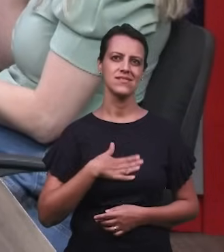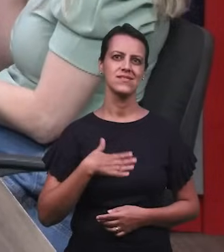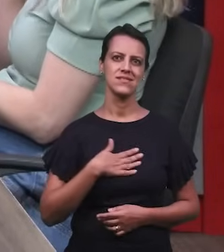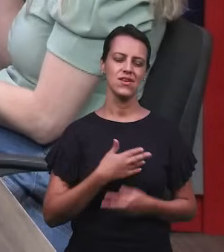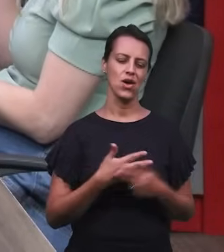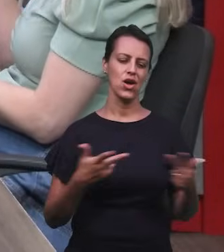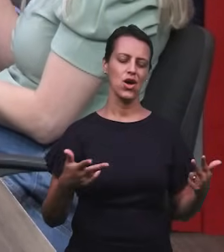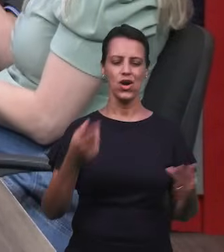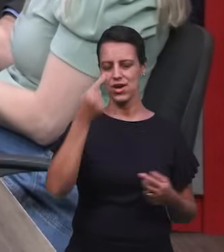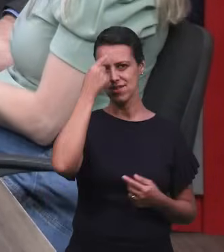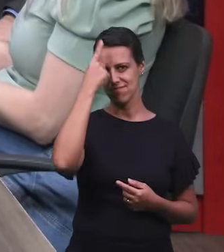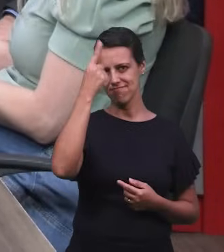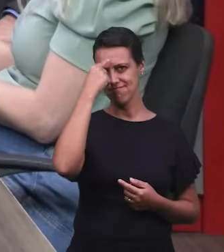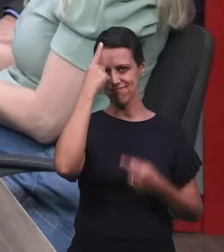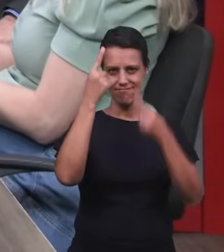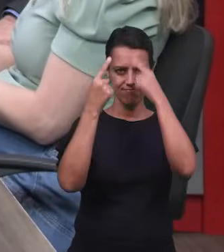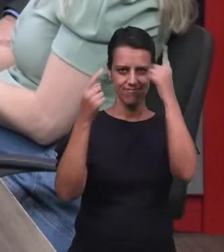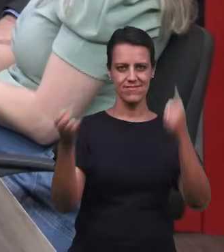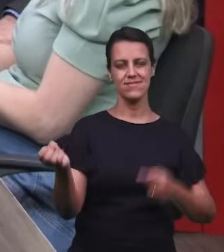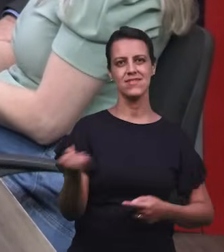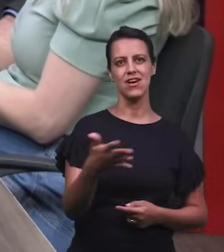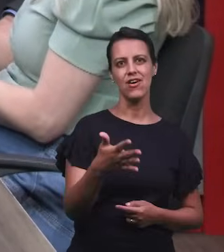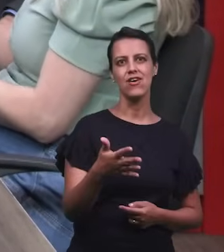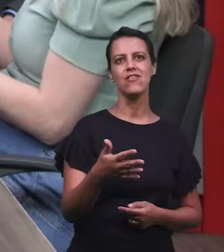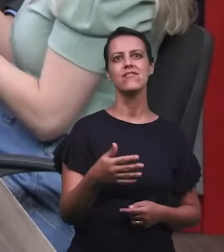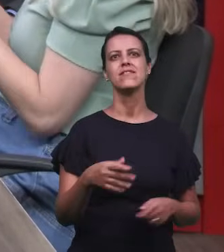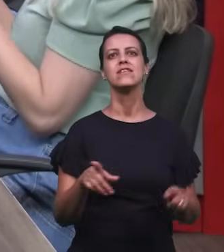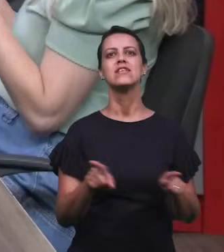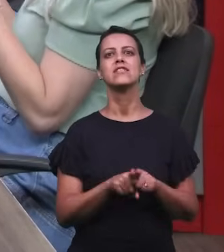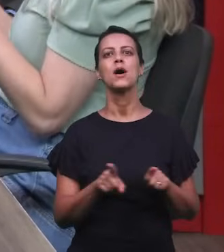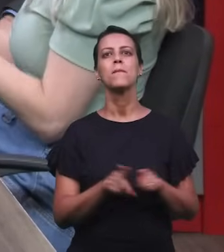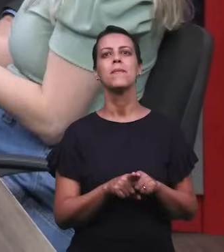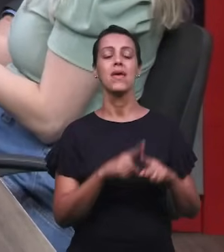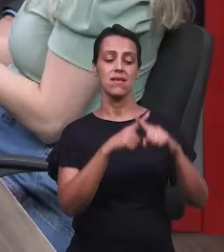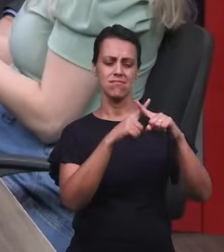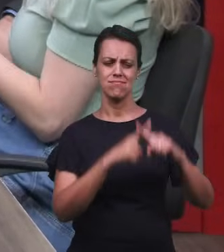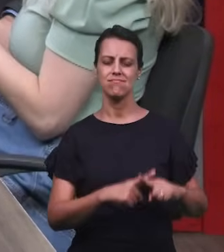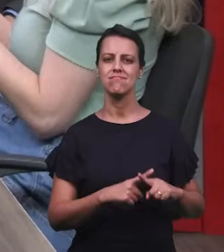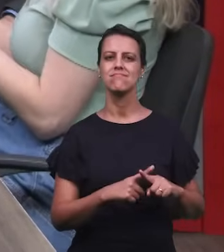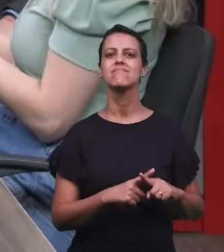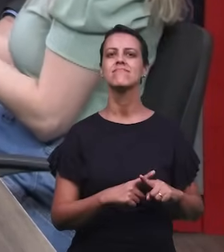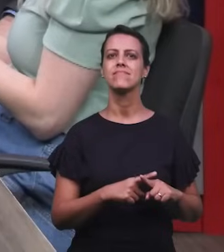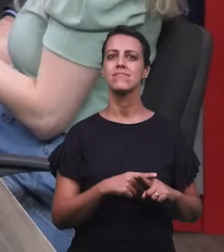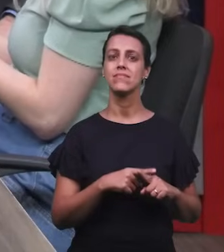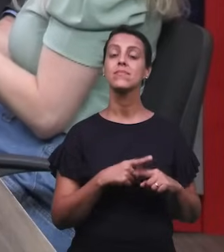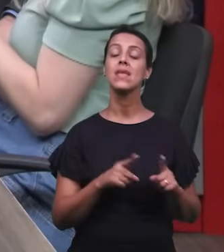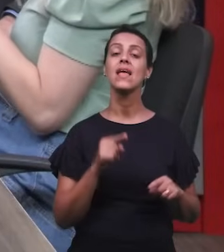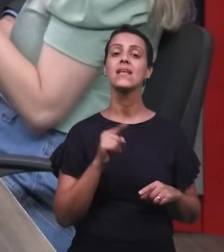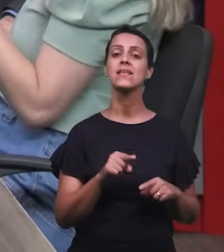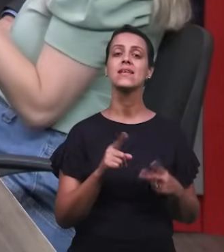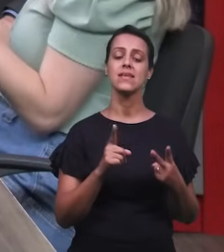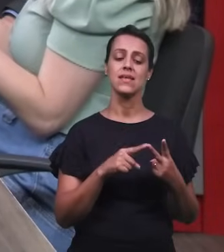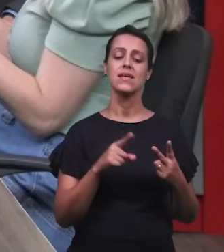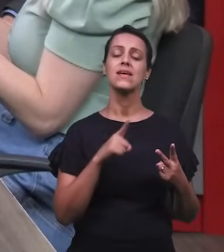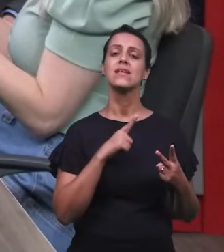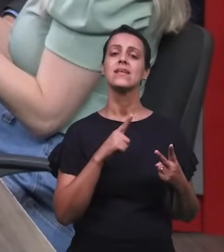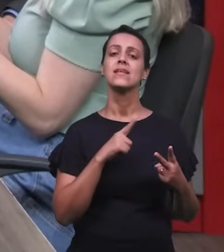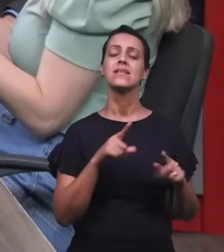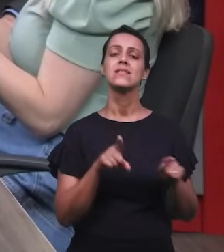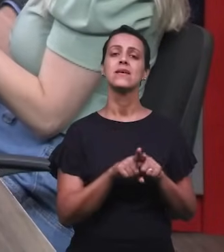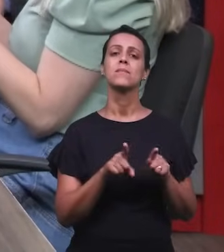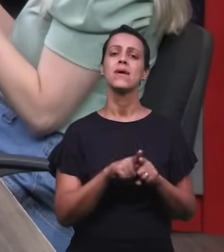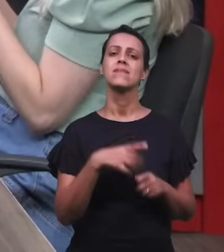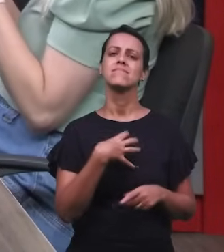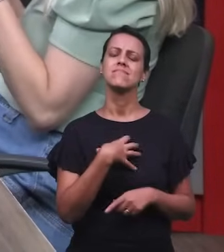novidades, como a gente falou, são competitivos também, eles são intensos e são afetuosos. Um pouco diferente